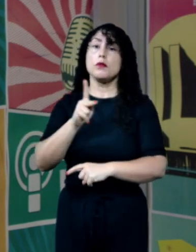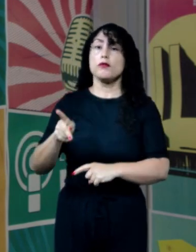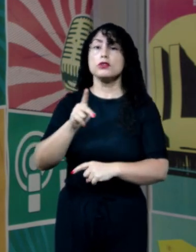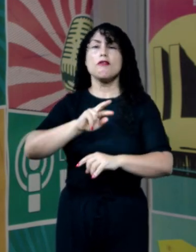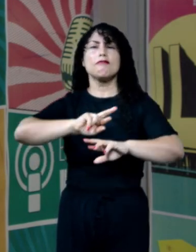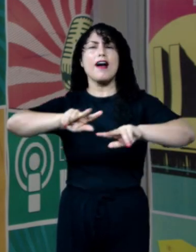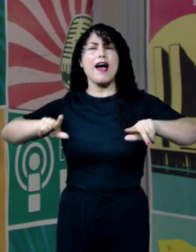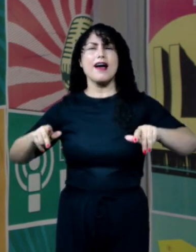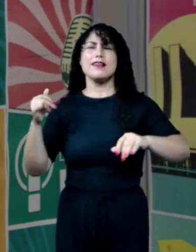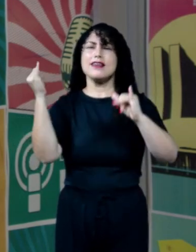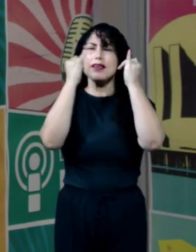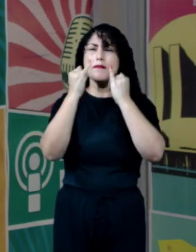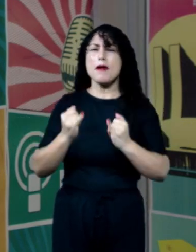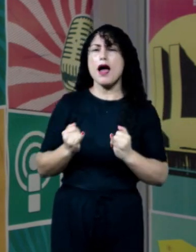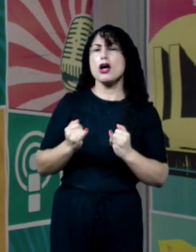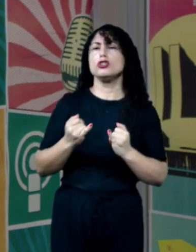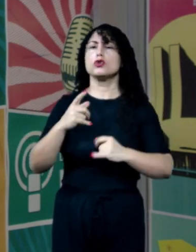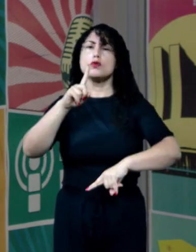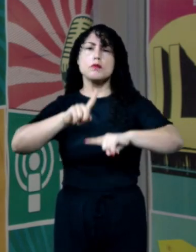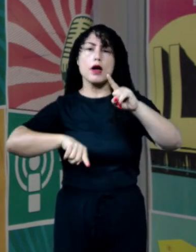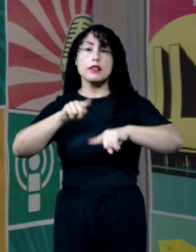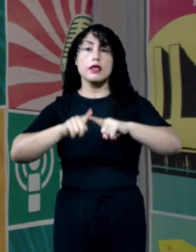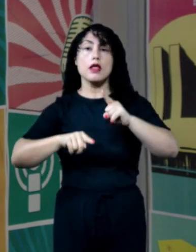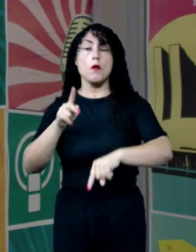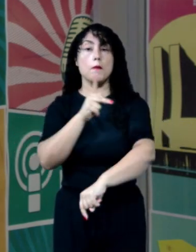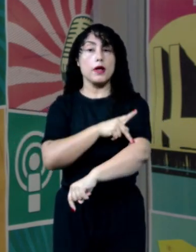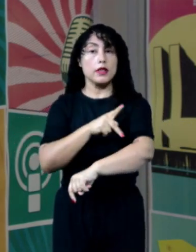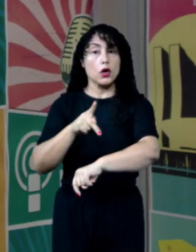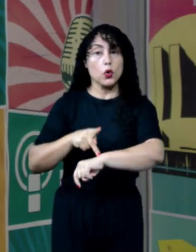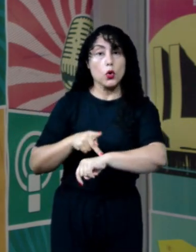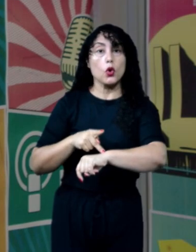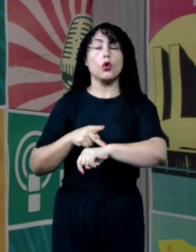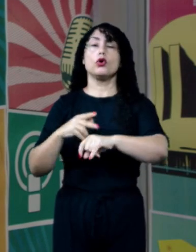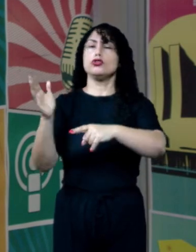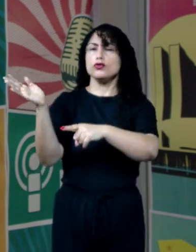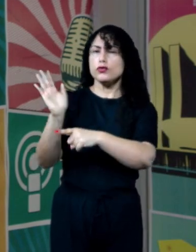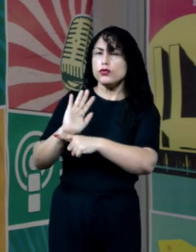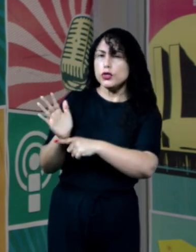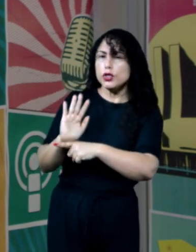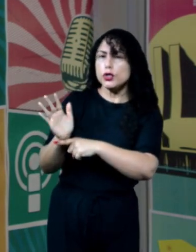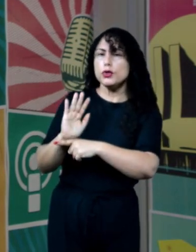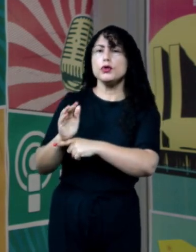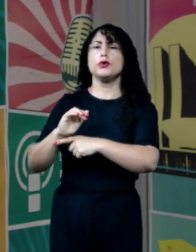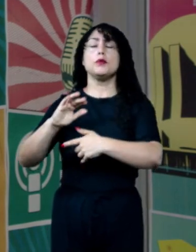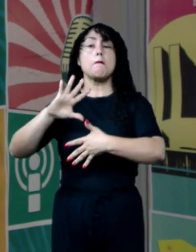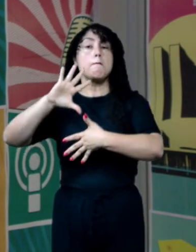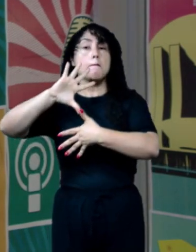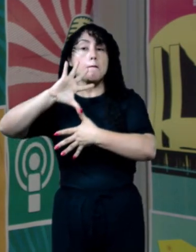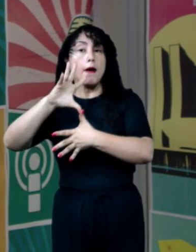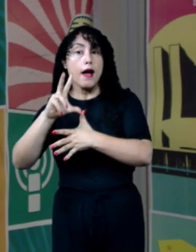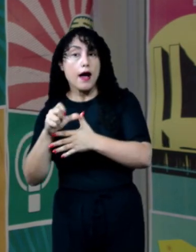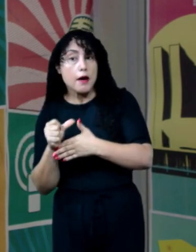as imagens como um recurso pedagógico, filme, mapa,